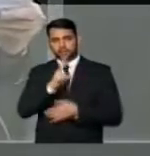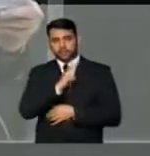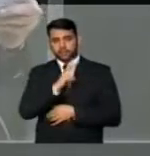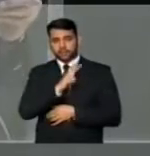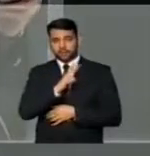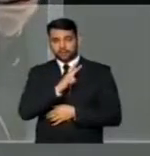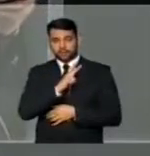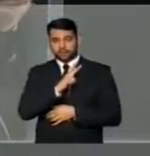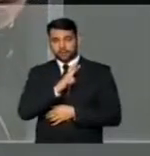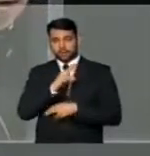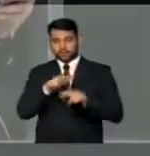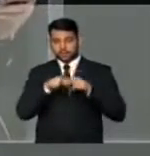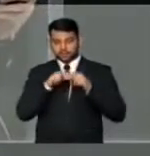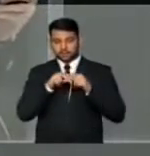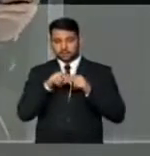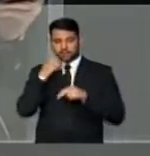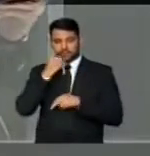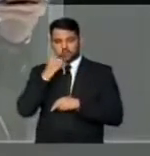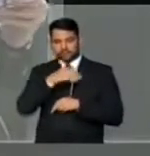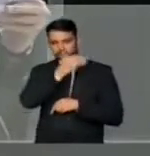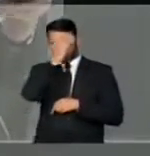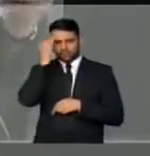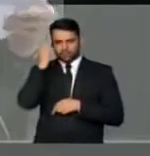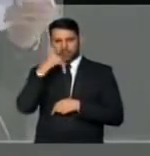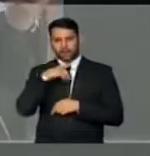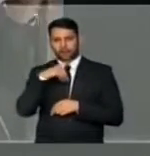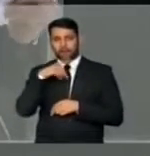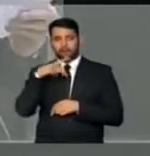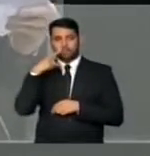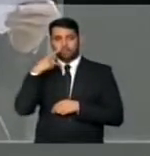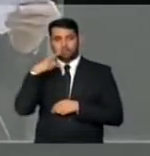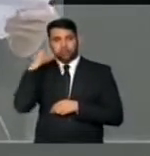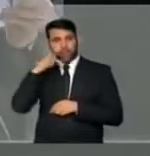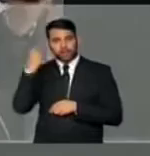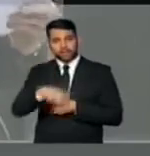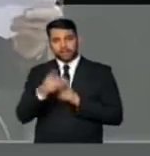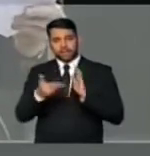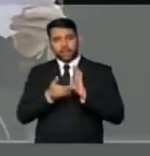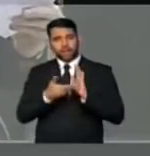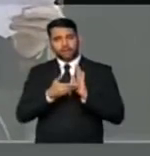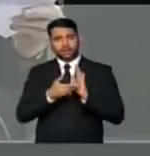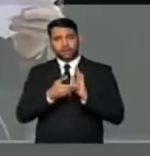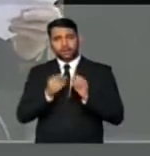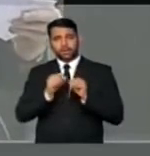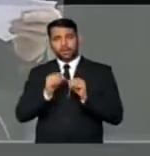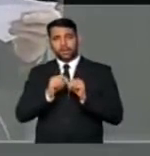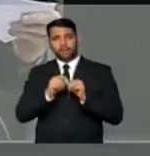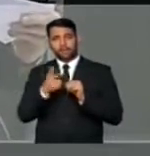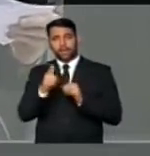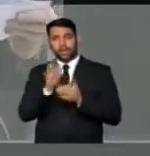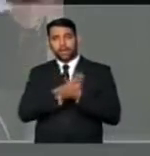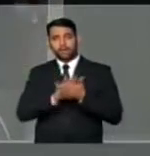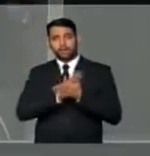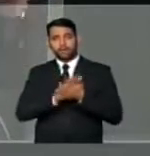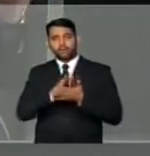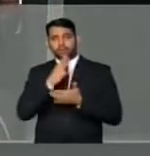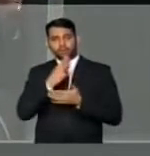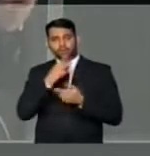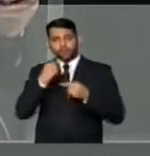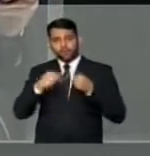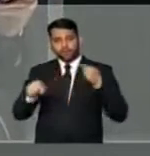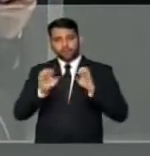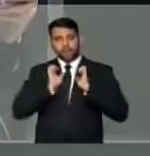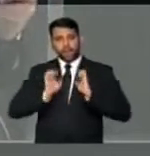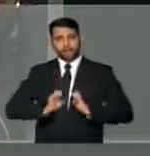pessoal. Essa questão do deputado Eduardo Cunha é uma questão política dessa casa. É a não desmoralização do parlamento, é o combate